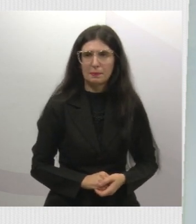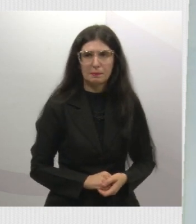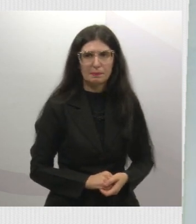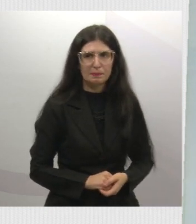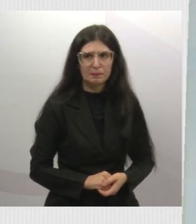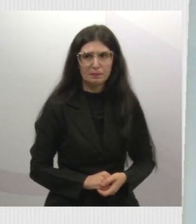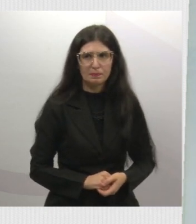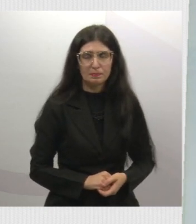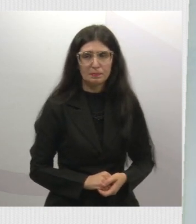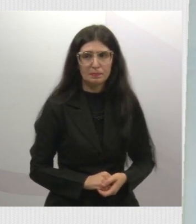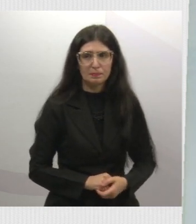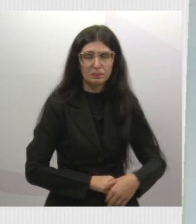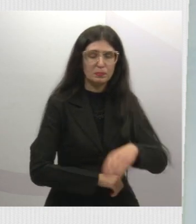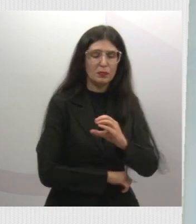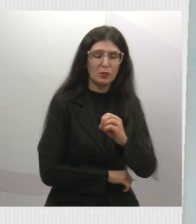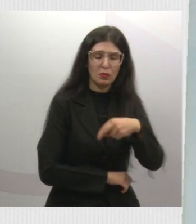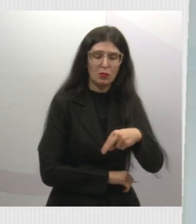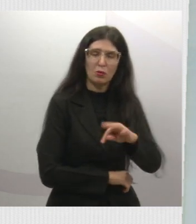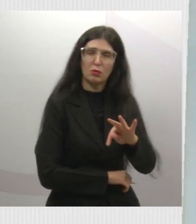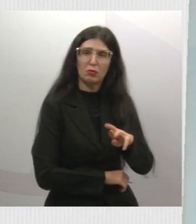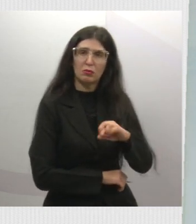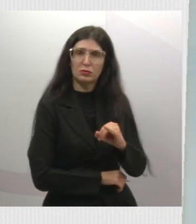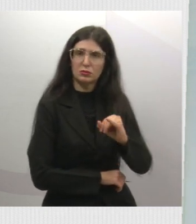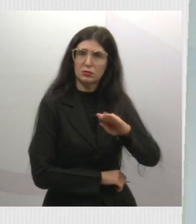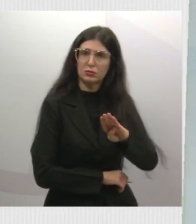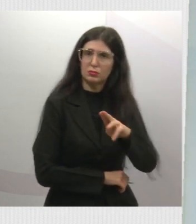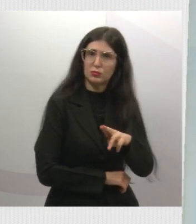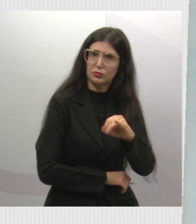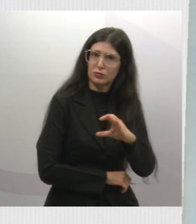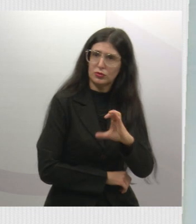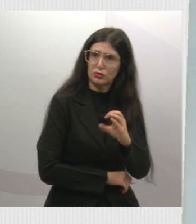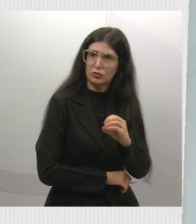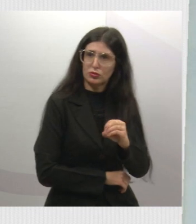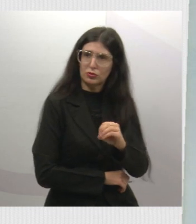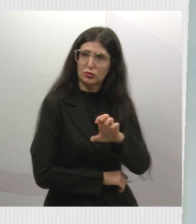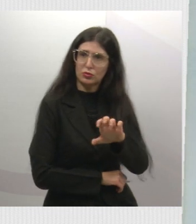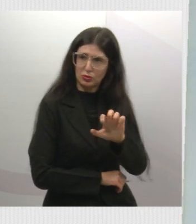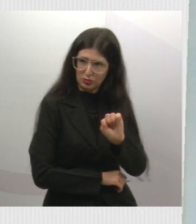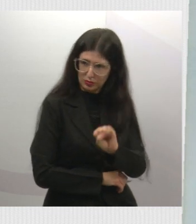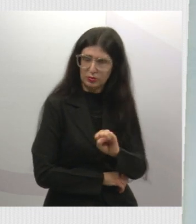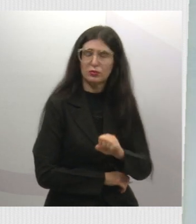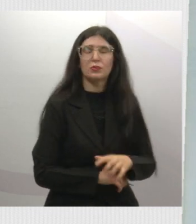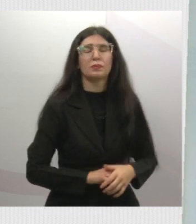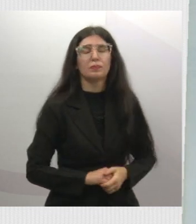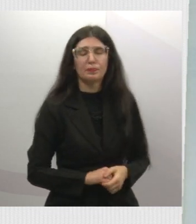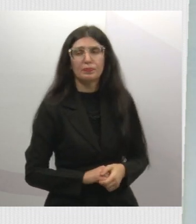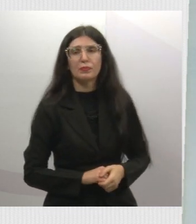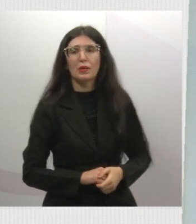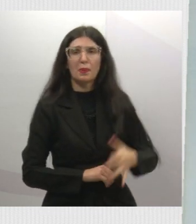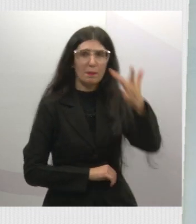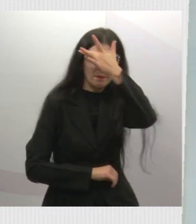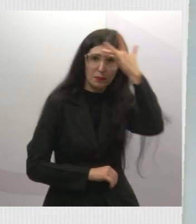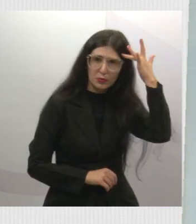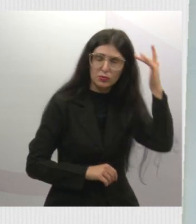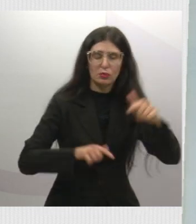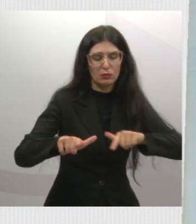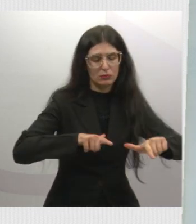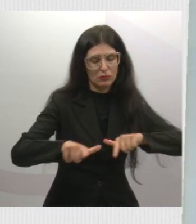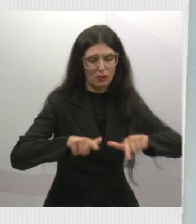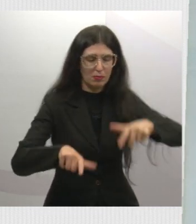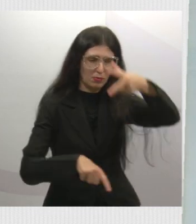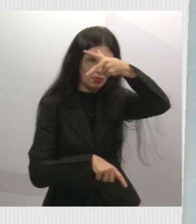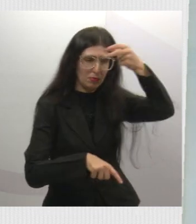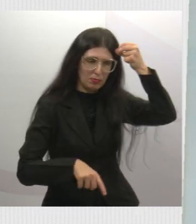Receitas e contribuições. Aqui seria as contribuições dos servidores ativos